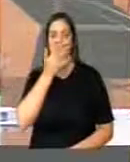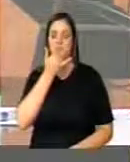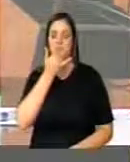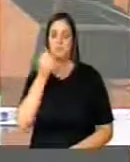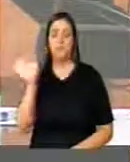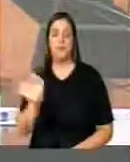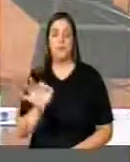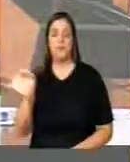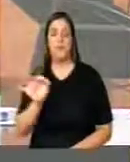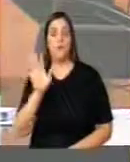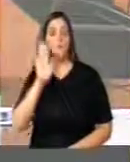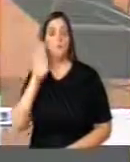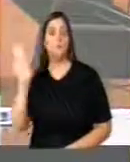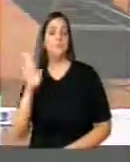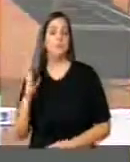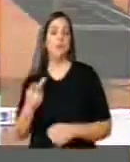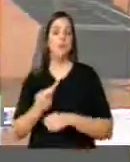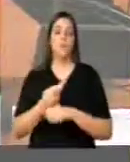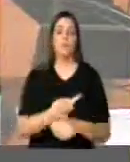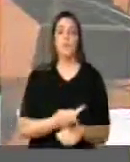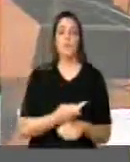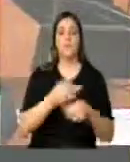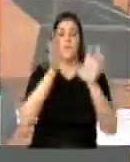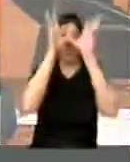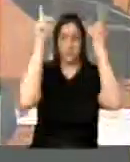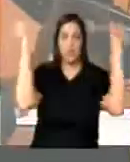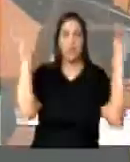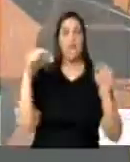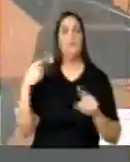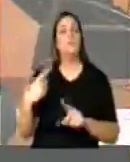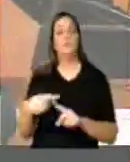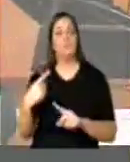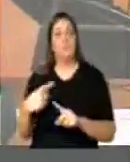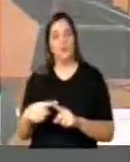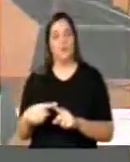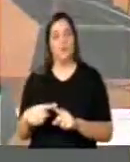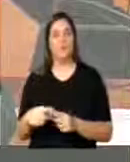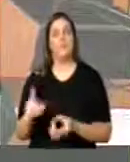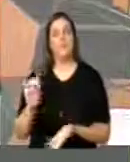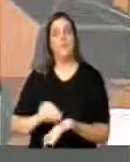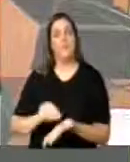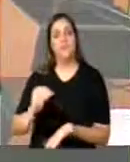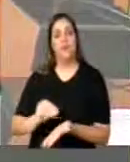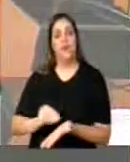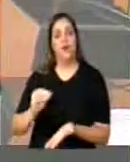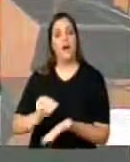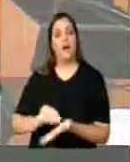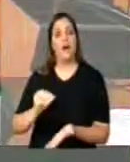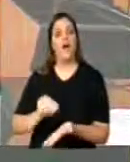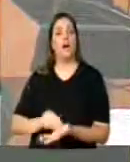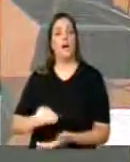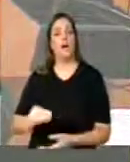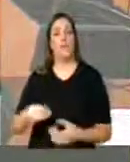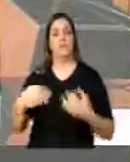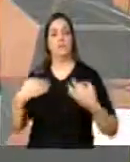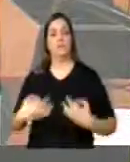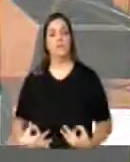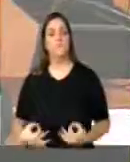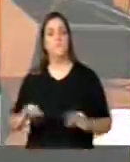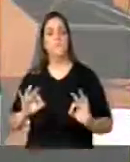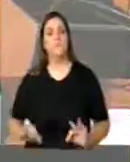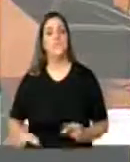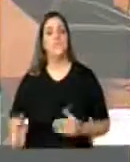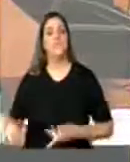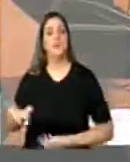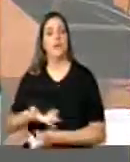para as demandas judiciais junto aos tribunais decorre da falta de boa-fé dos empresários na relação de